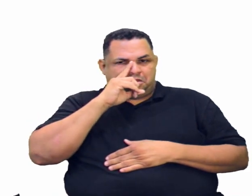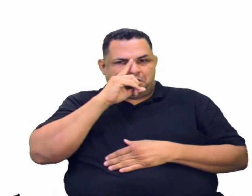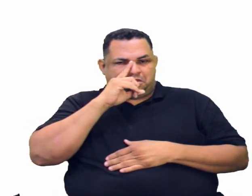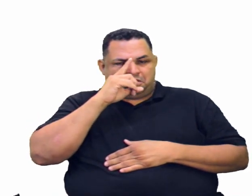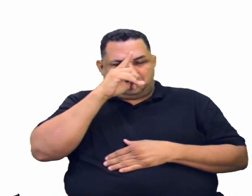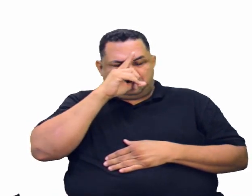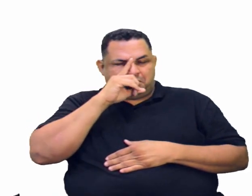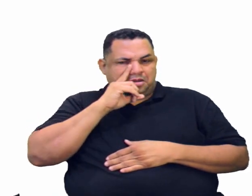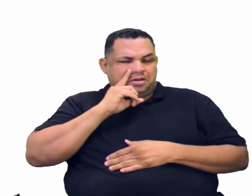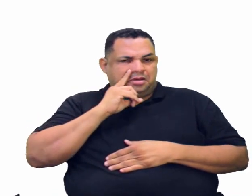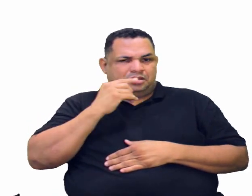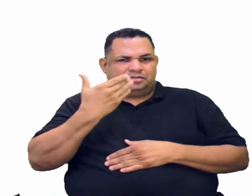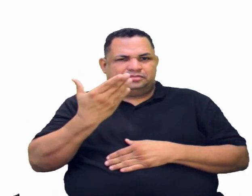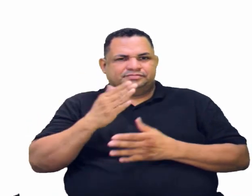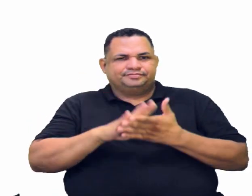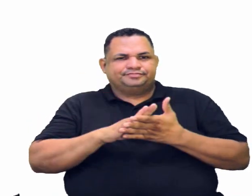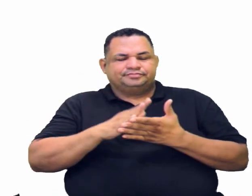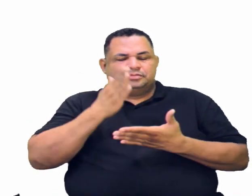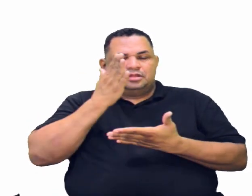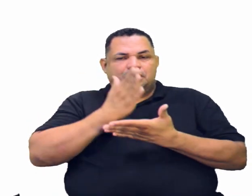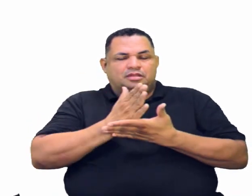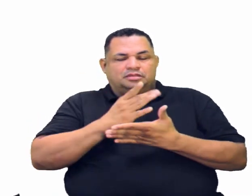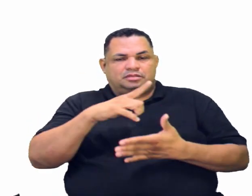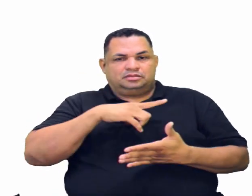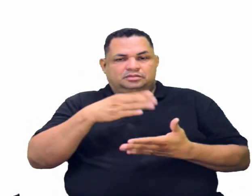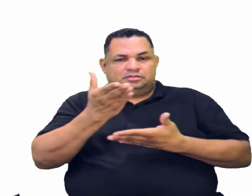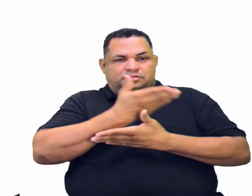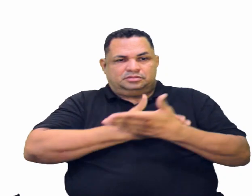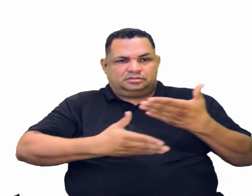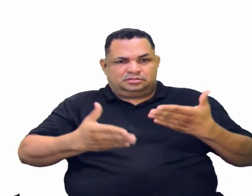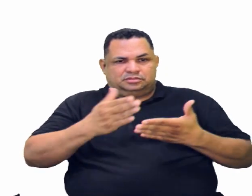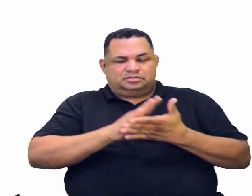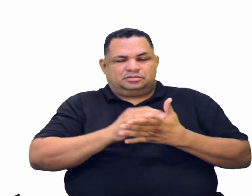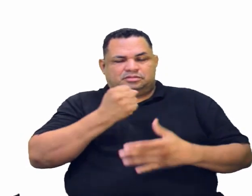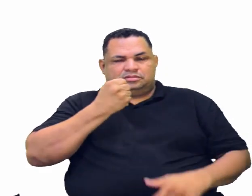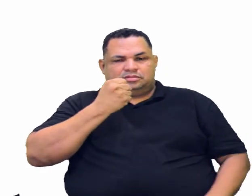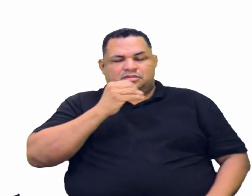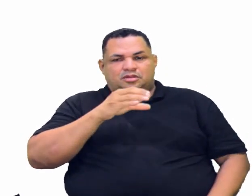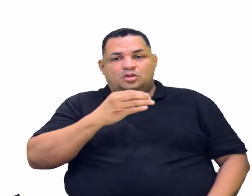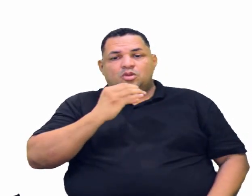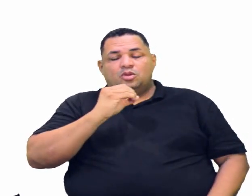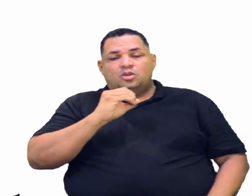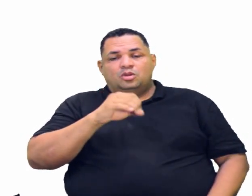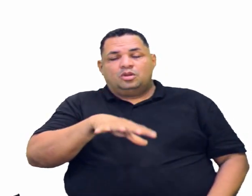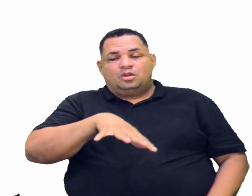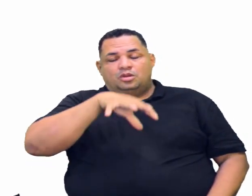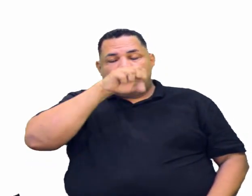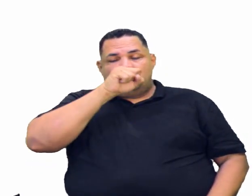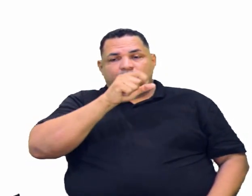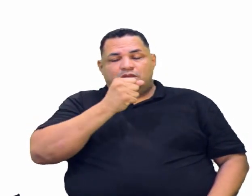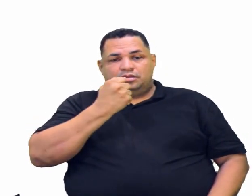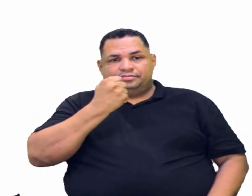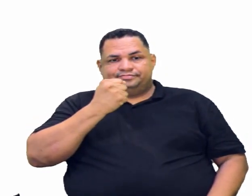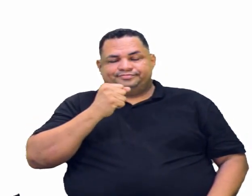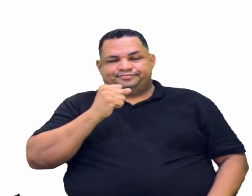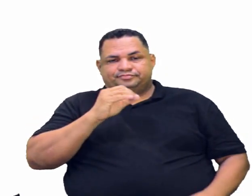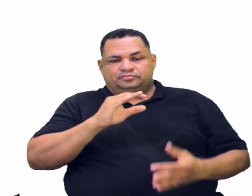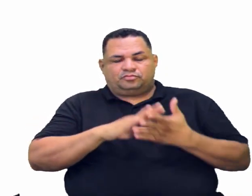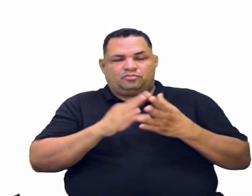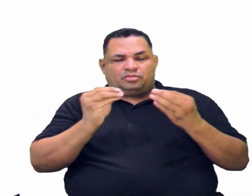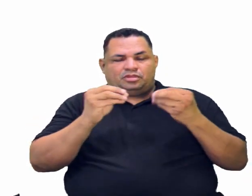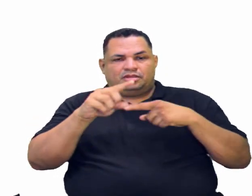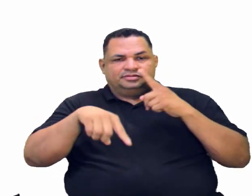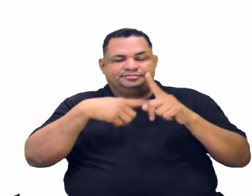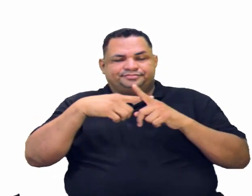oxidação parcial, nós vamos ter a interação do oxigênio com essa molécula,